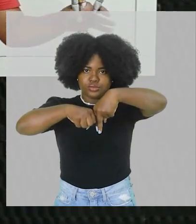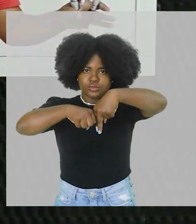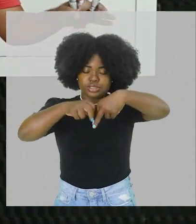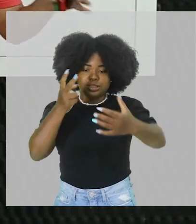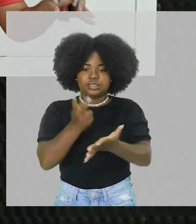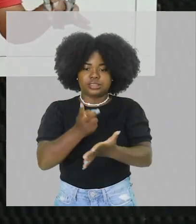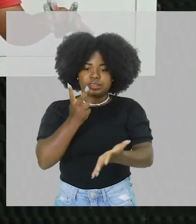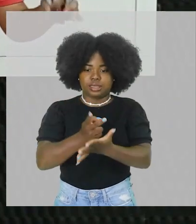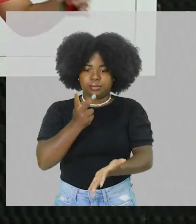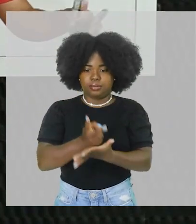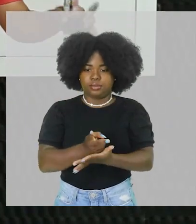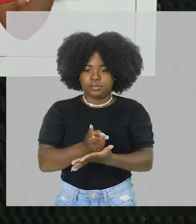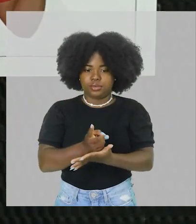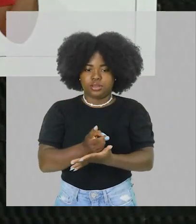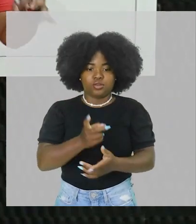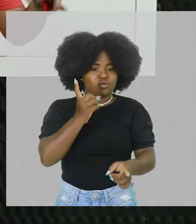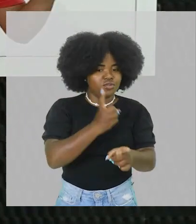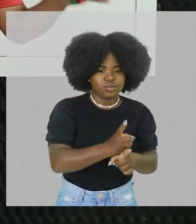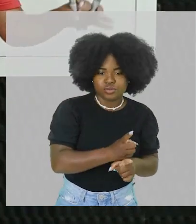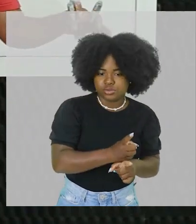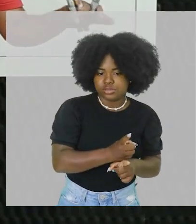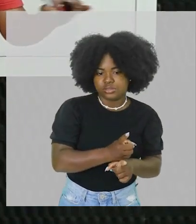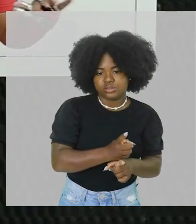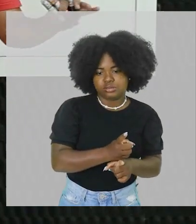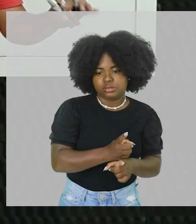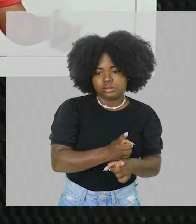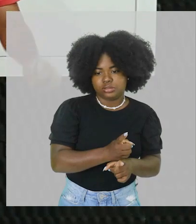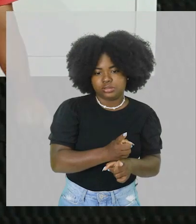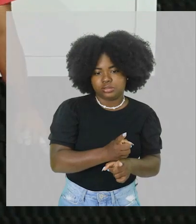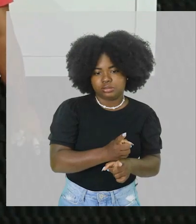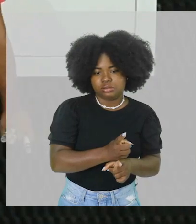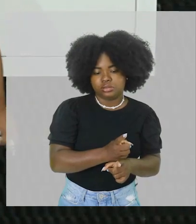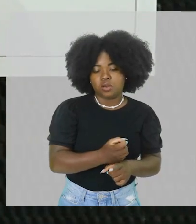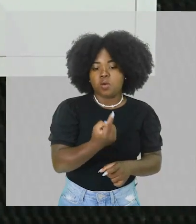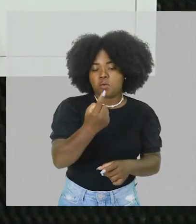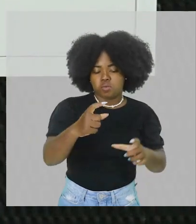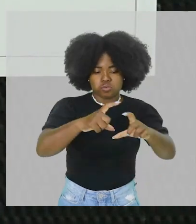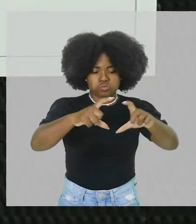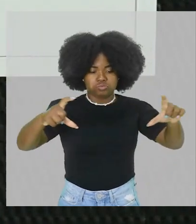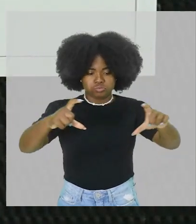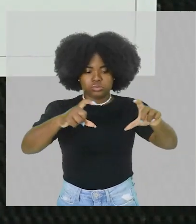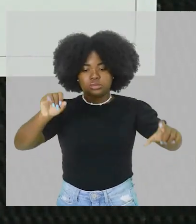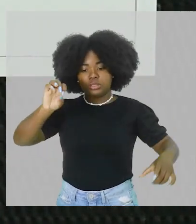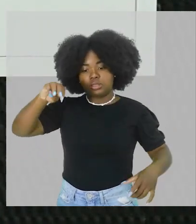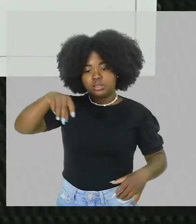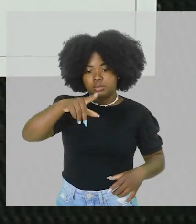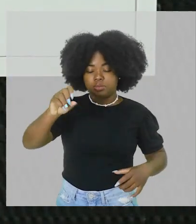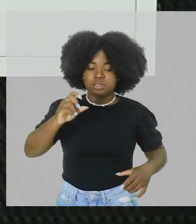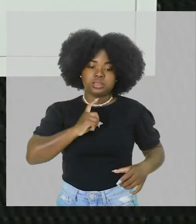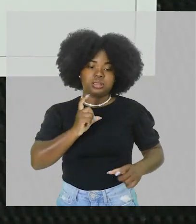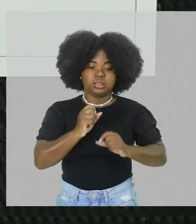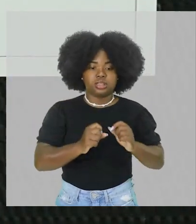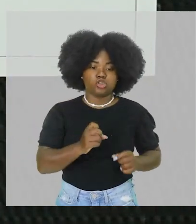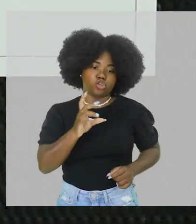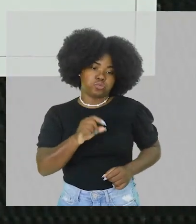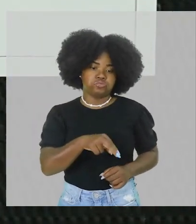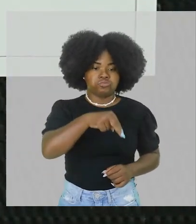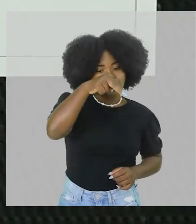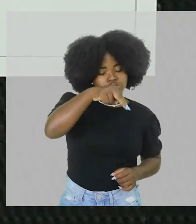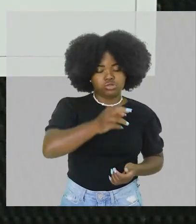apenas polo sul. Não. Sempre vai ter polo norte e polo sul, independente do tamanho que seja o ímã. Ok? Do tamanho, do